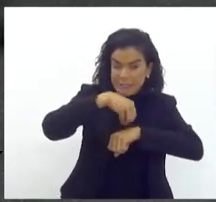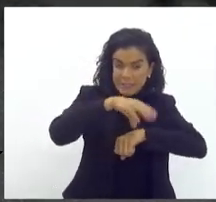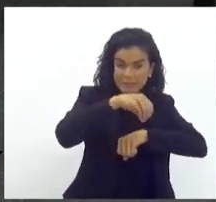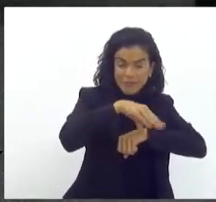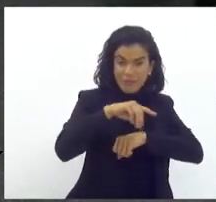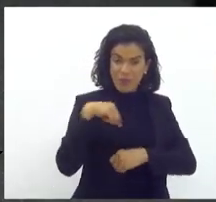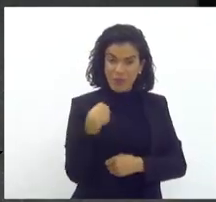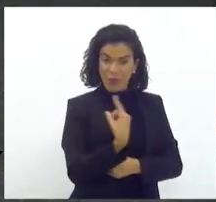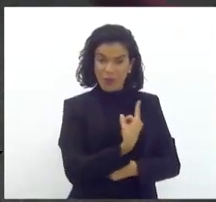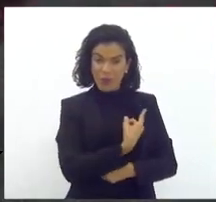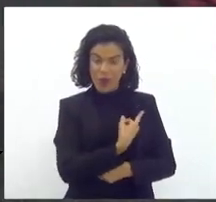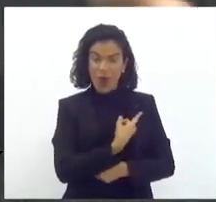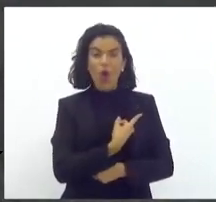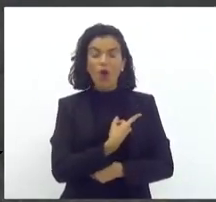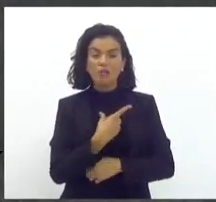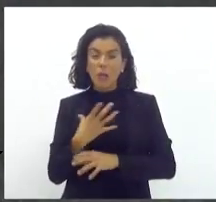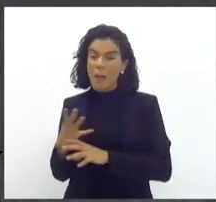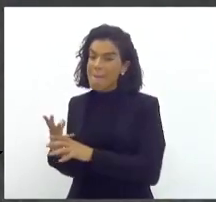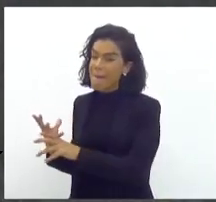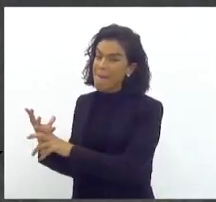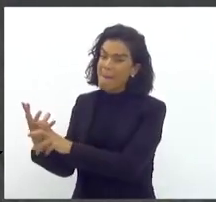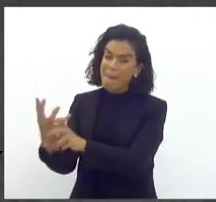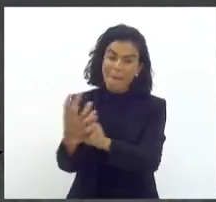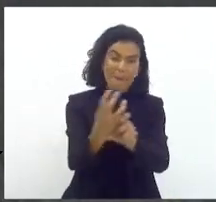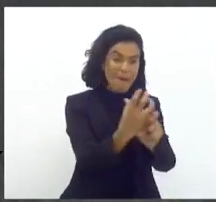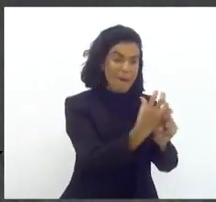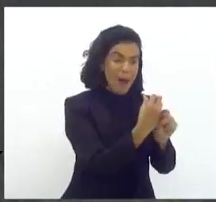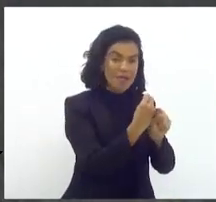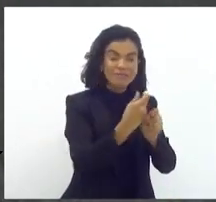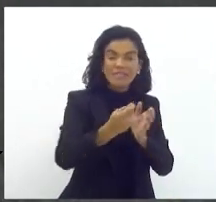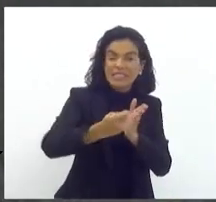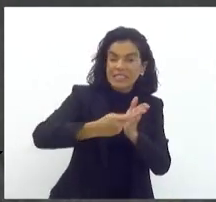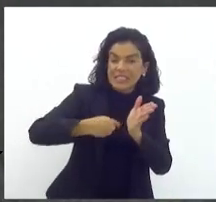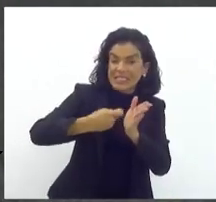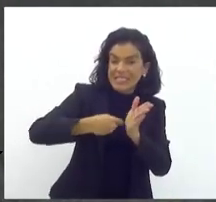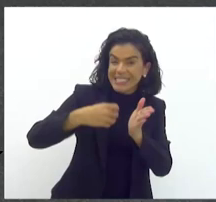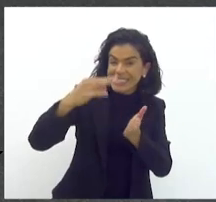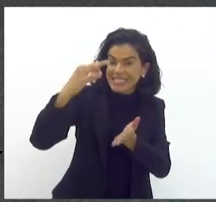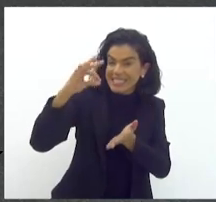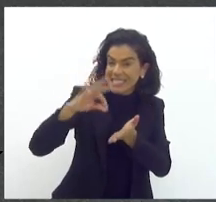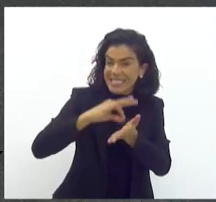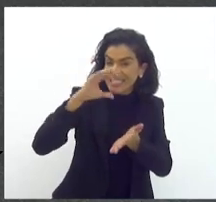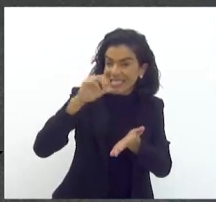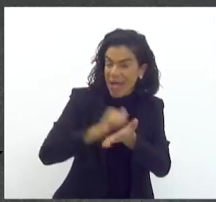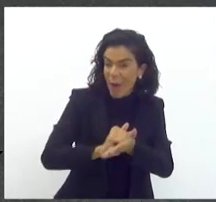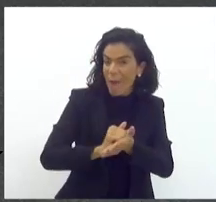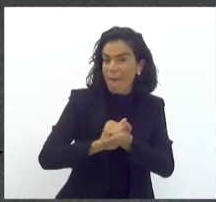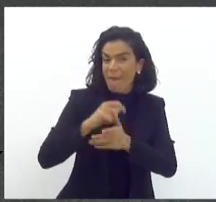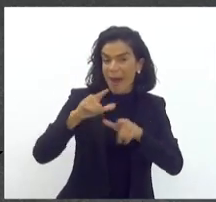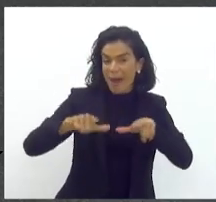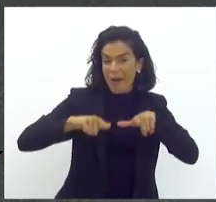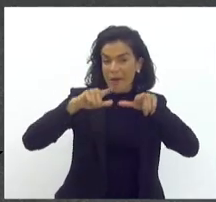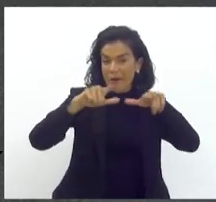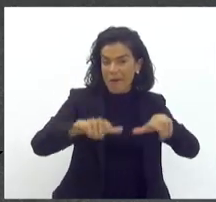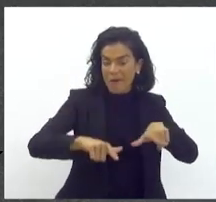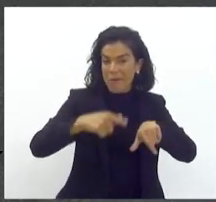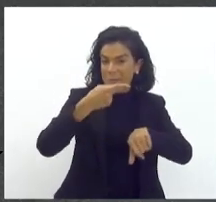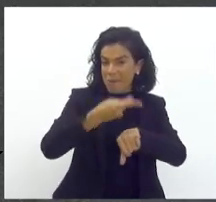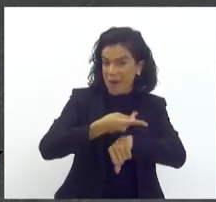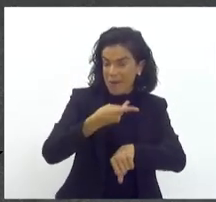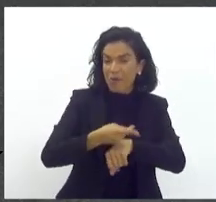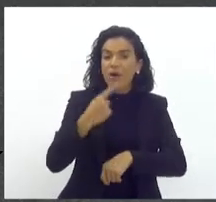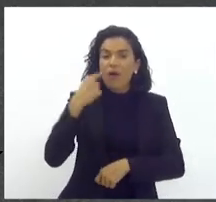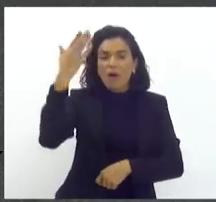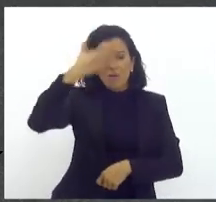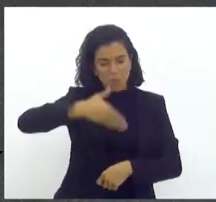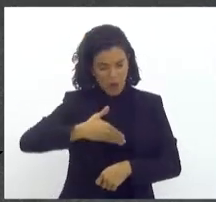nós Recebemos um número recorde de inscrições para o prêmio da estudante o que prova a capacidade